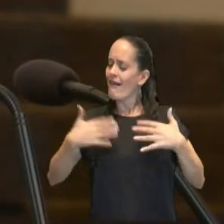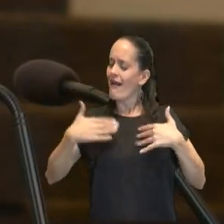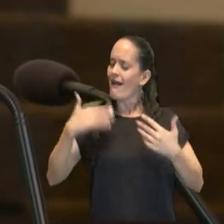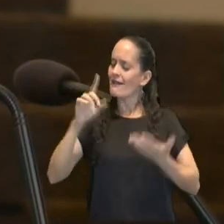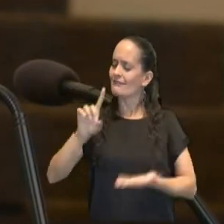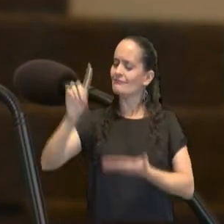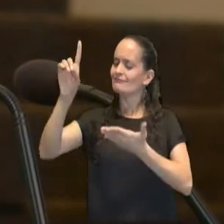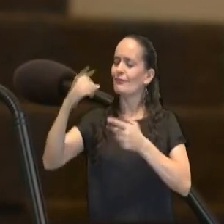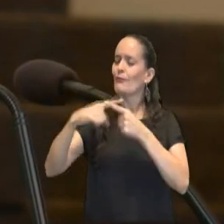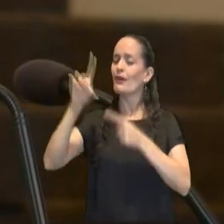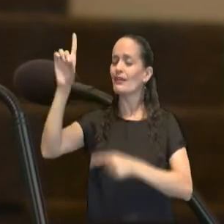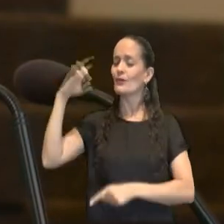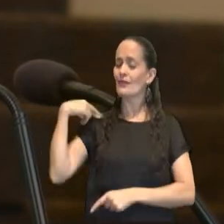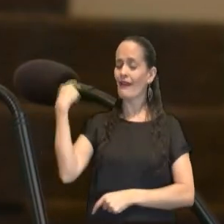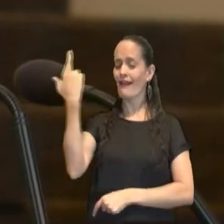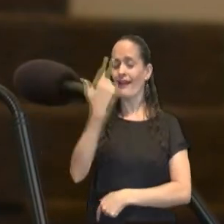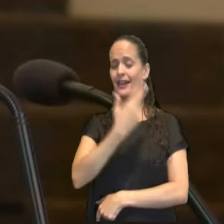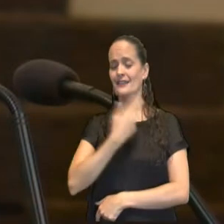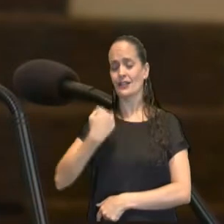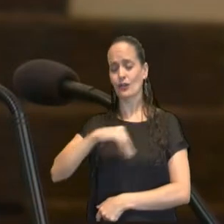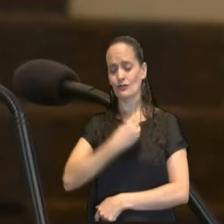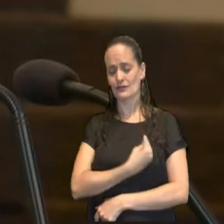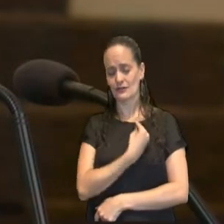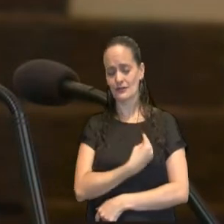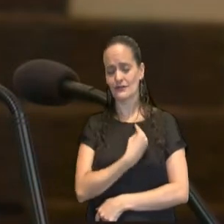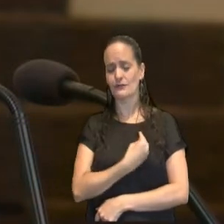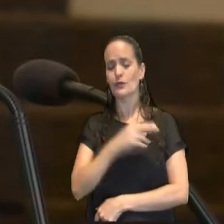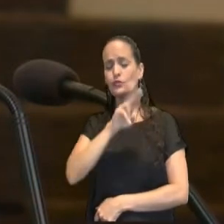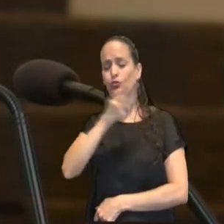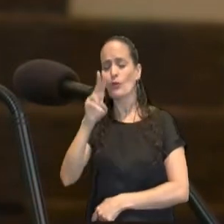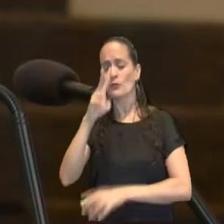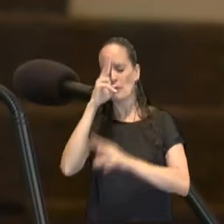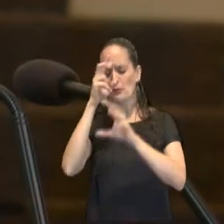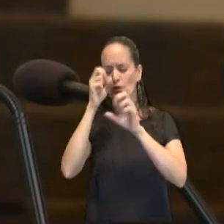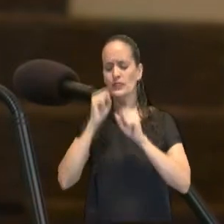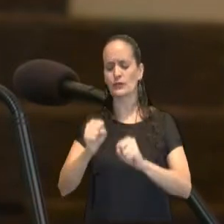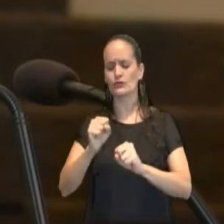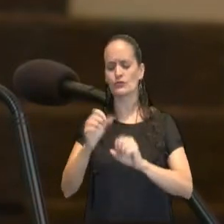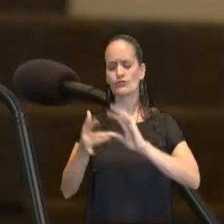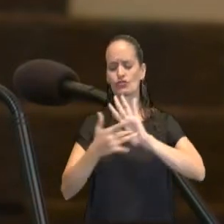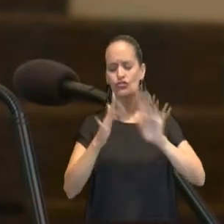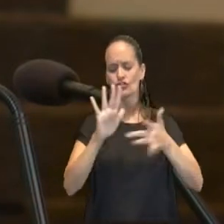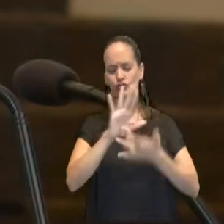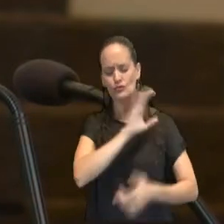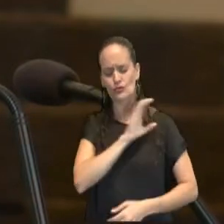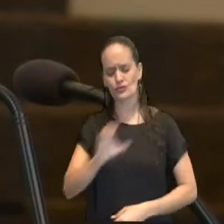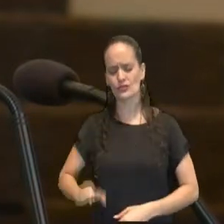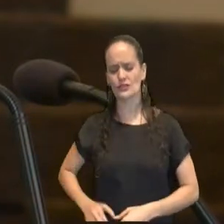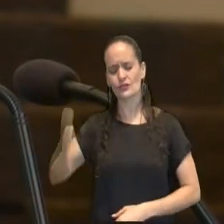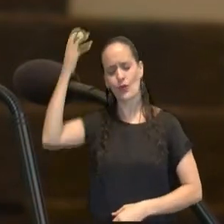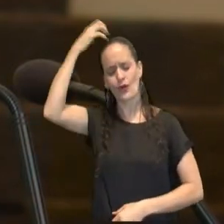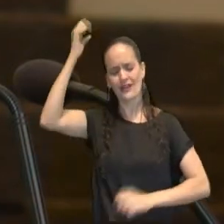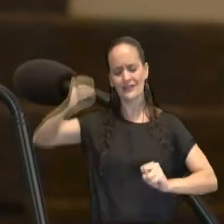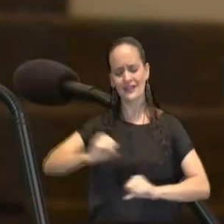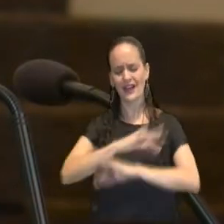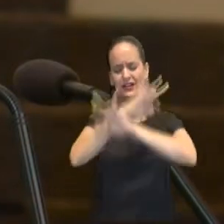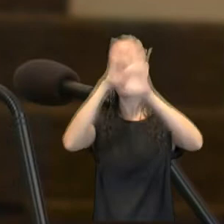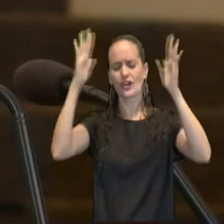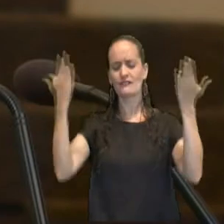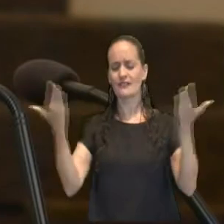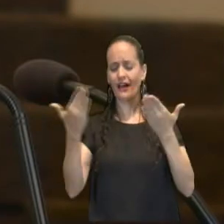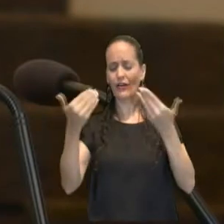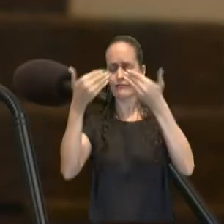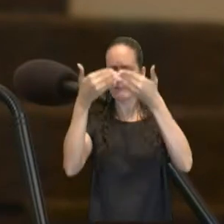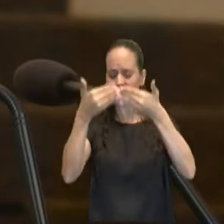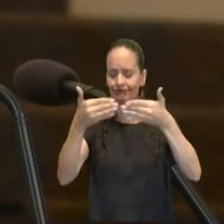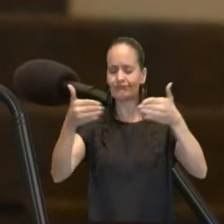Senhor reina sobre nós, e é no nome santo e poderoso de Jesus Cristo, o Rei da Glória, que nós abrimos as